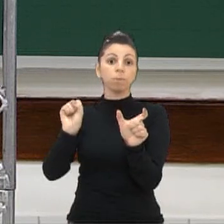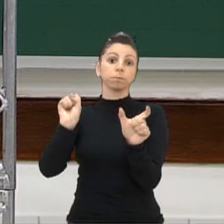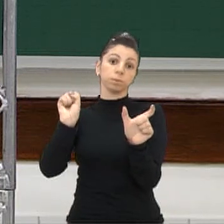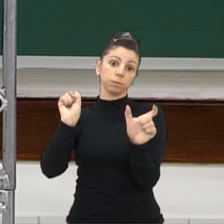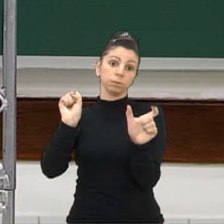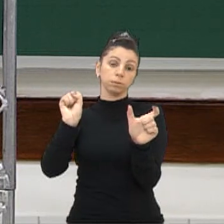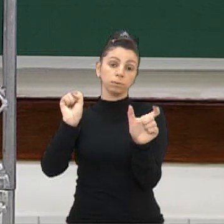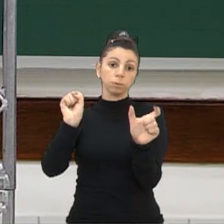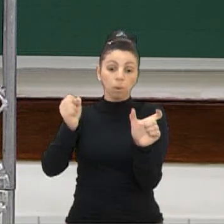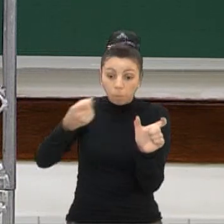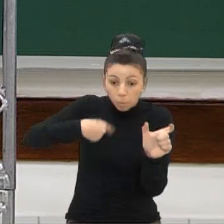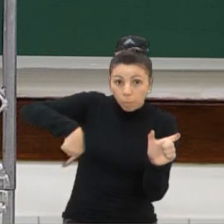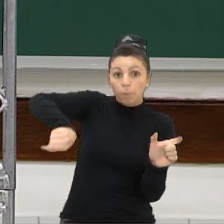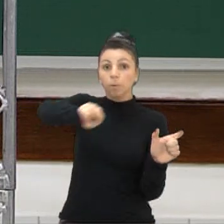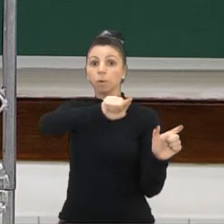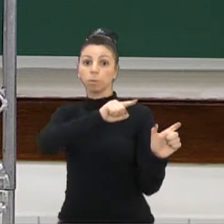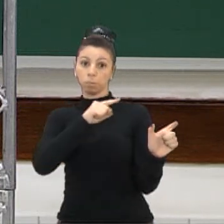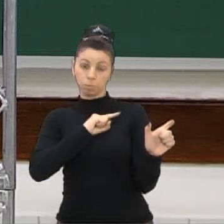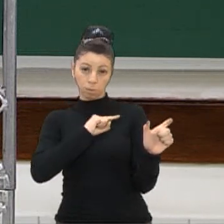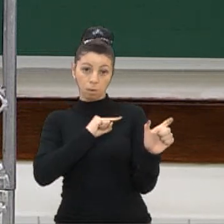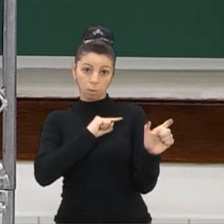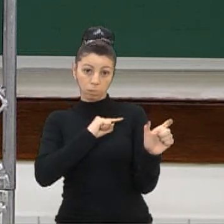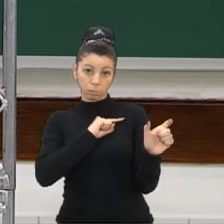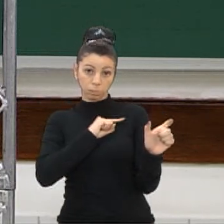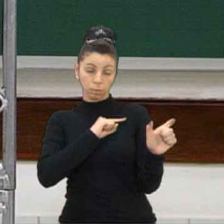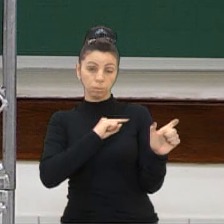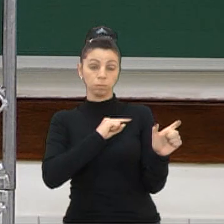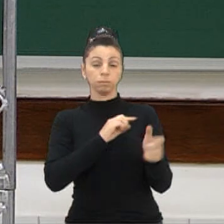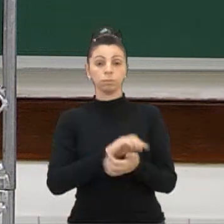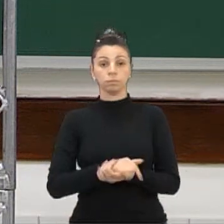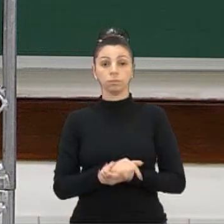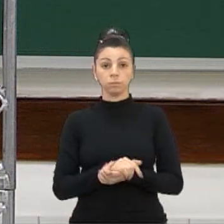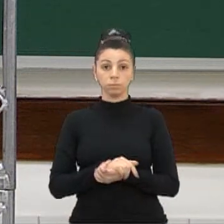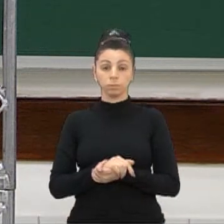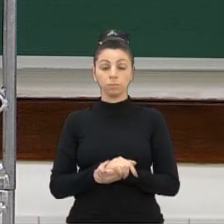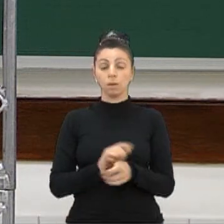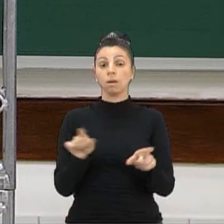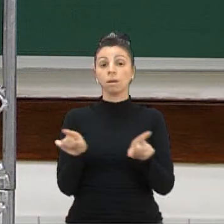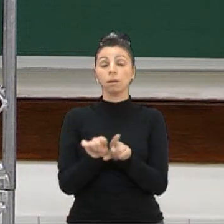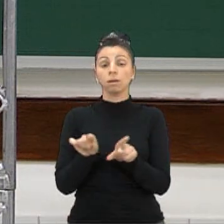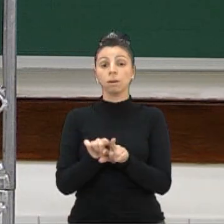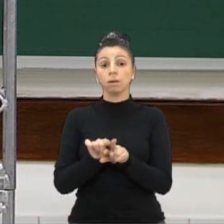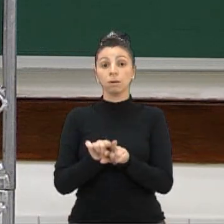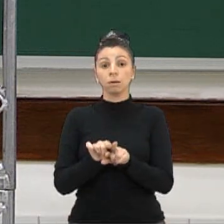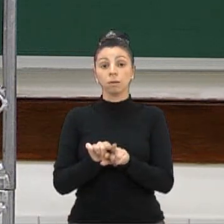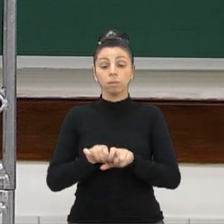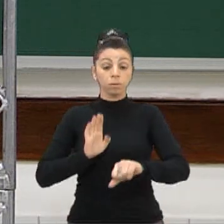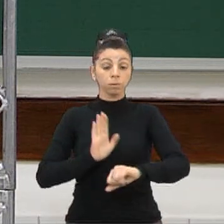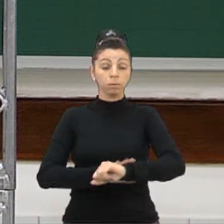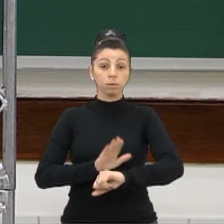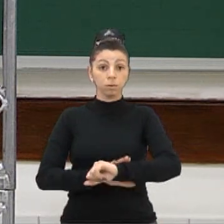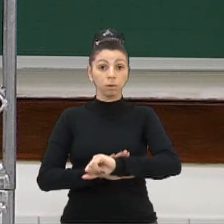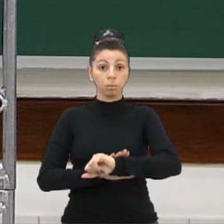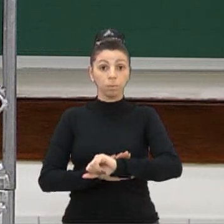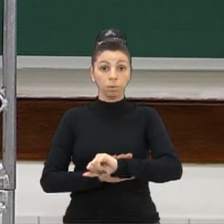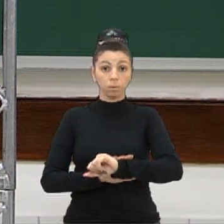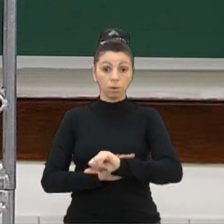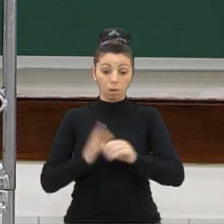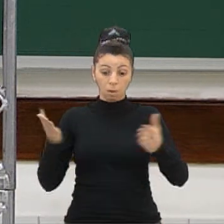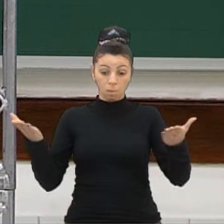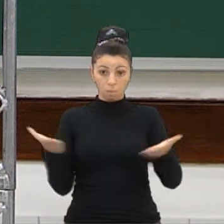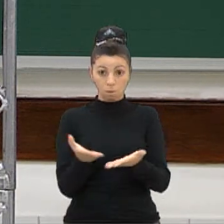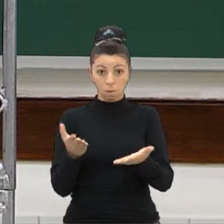do plural. Então, por isso que a gente chama de desinência número pessoal. Também ela indica o modo, né, e o tempo, né? Então, o